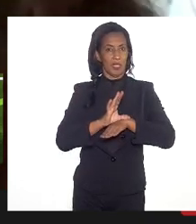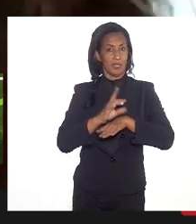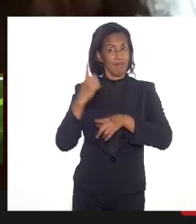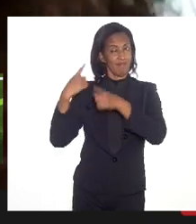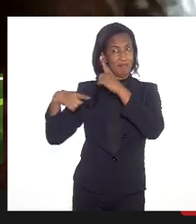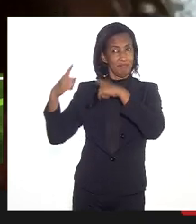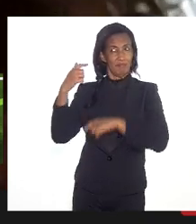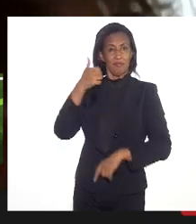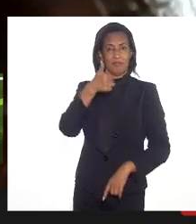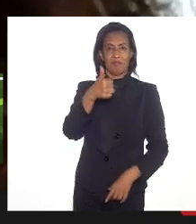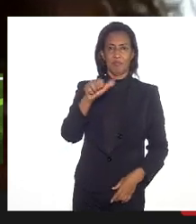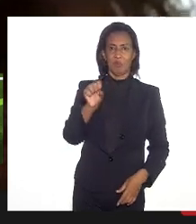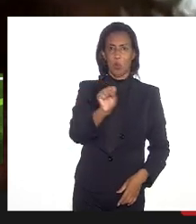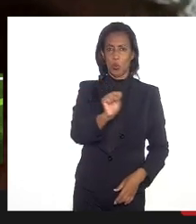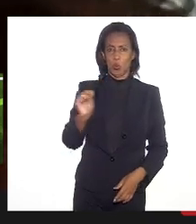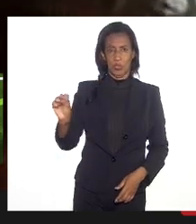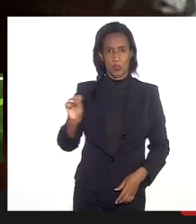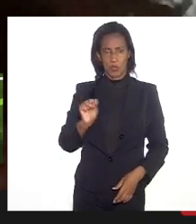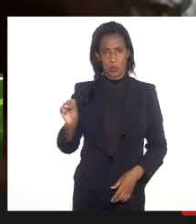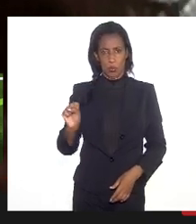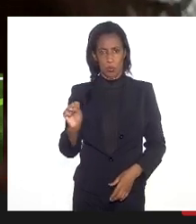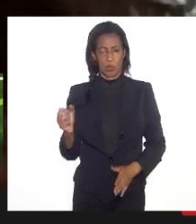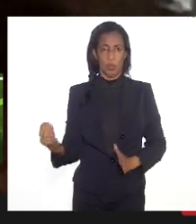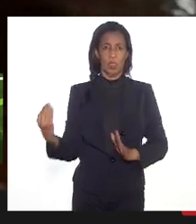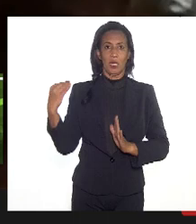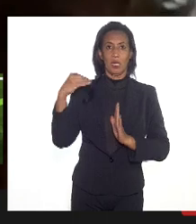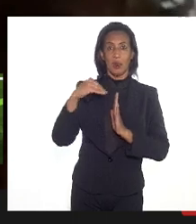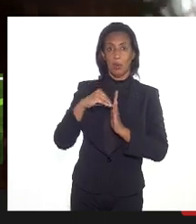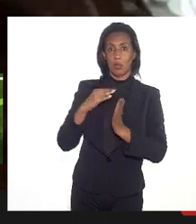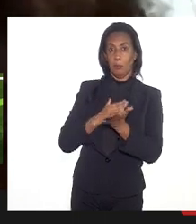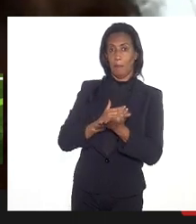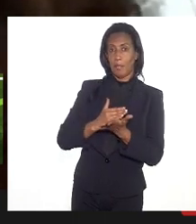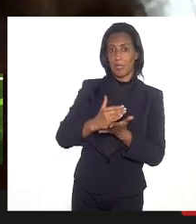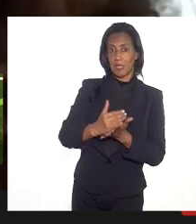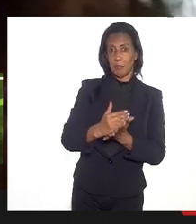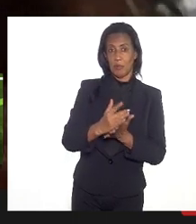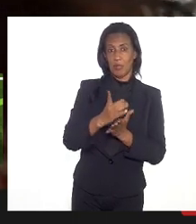88, que colocam os princípios da autodeclaração, do